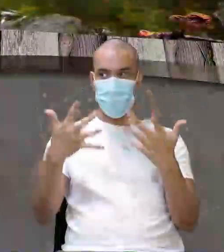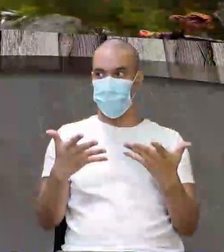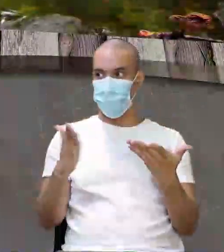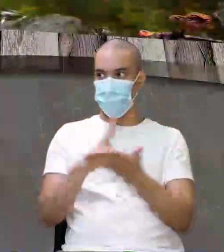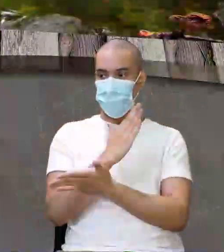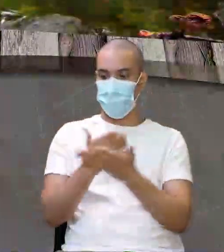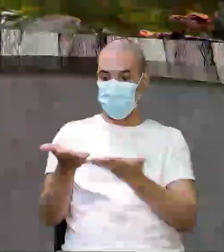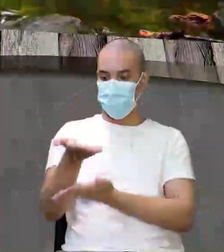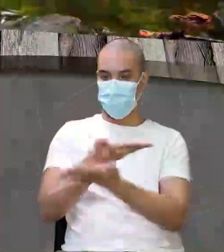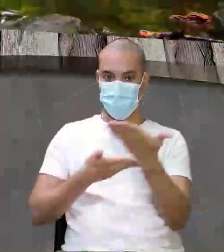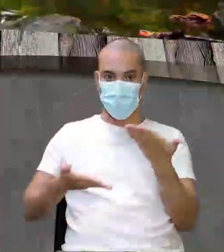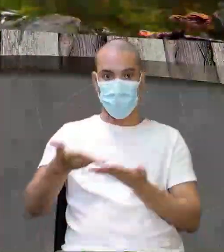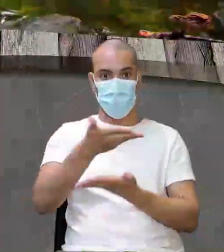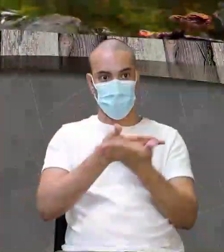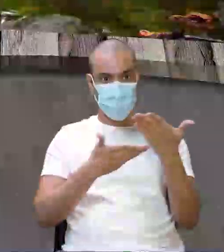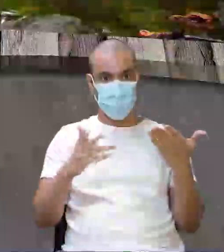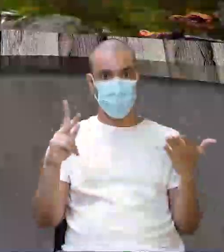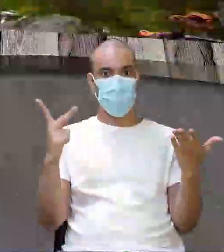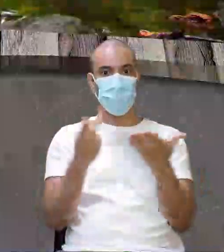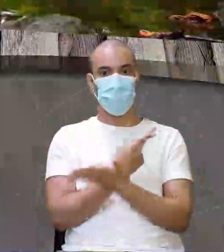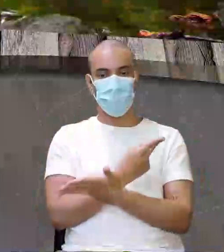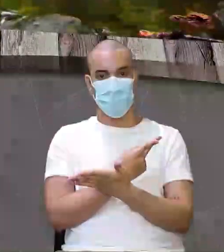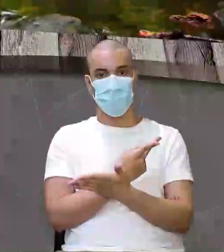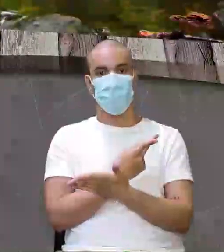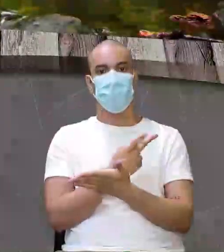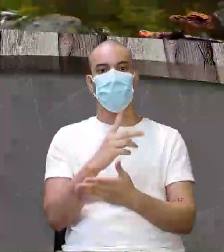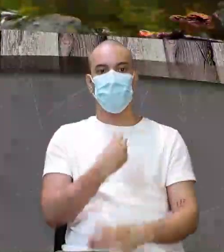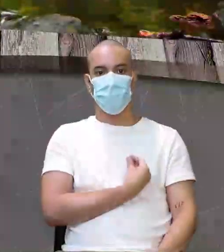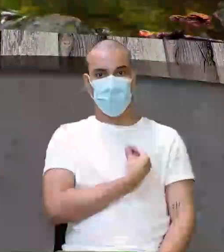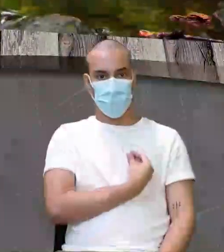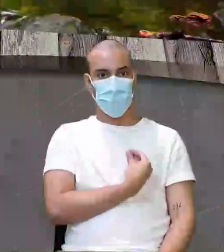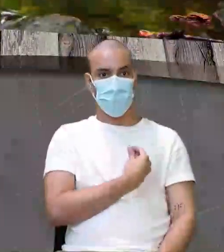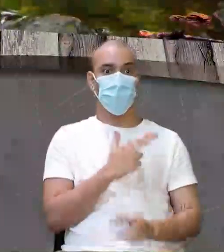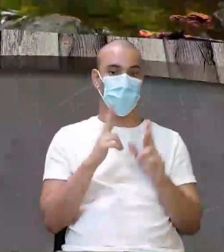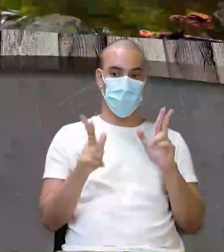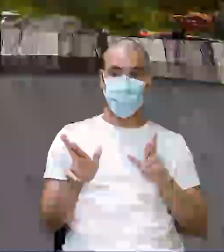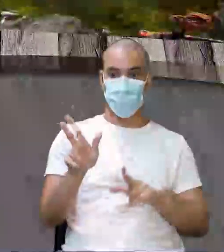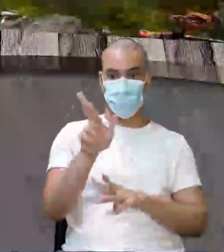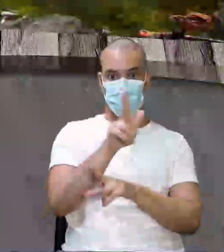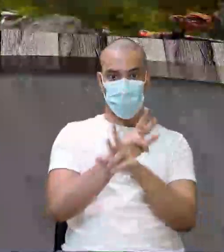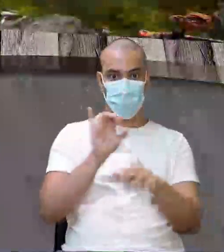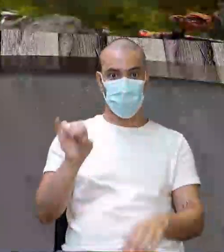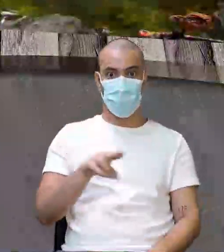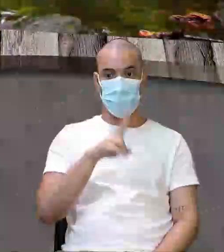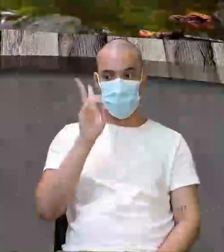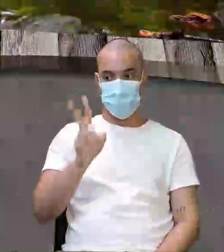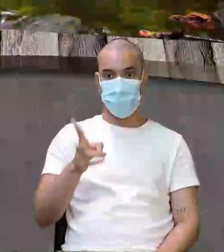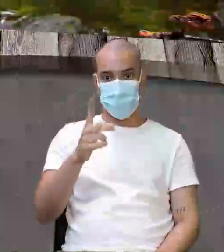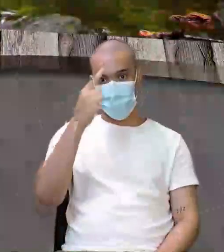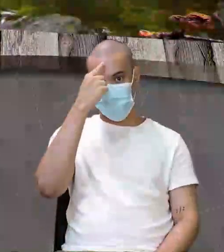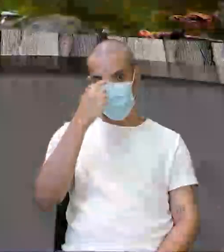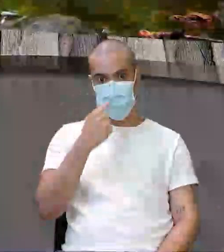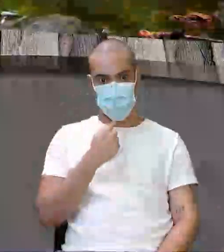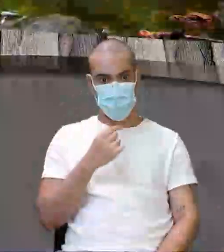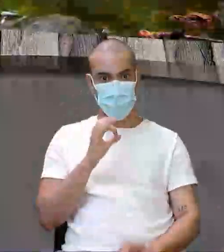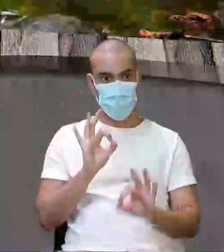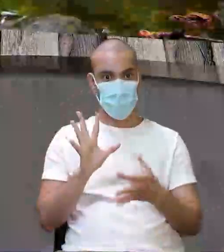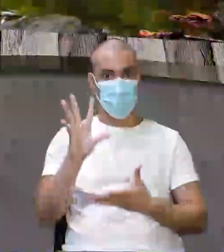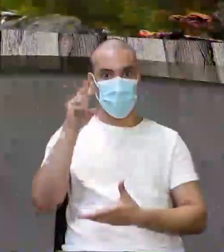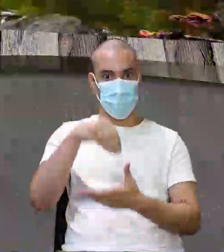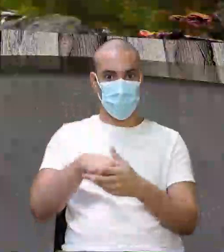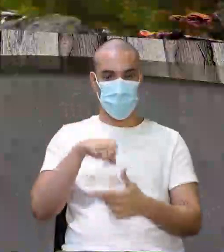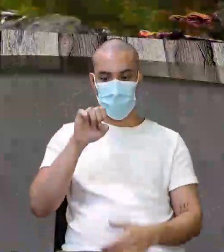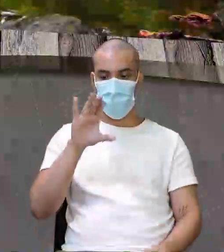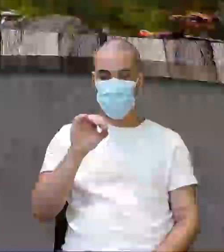interações ecológicas que ocorrem entre seres vivos diferentes ou da mesma espécie, né? Mas na